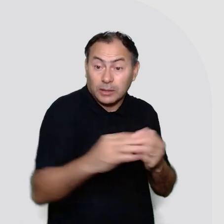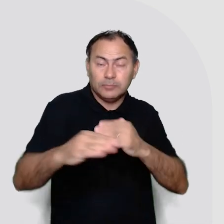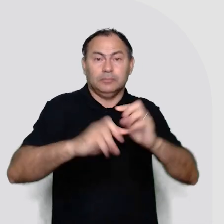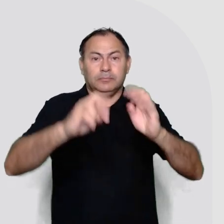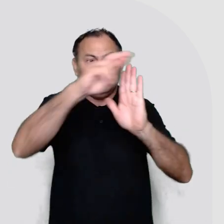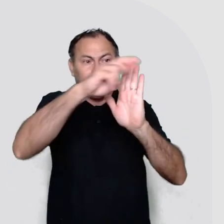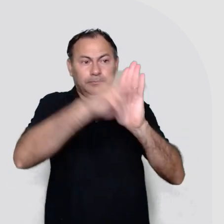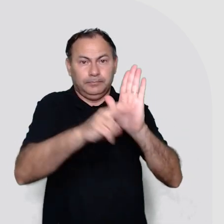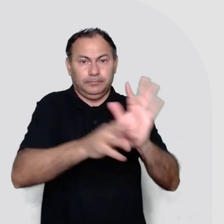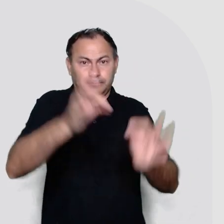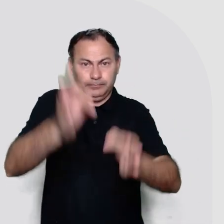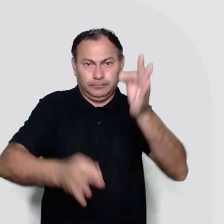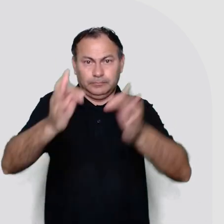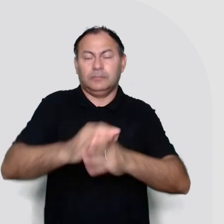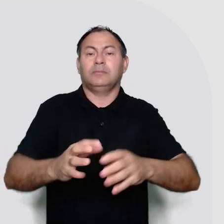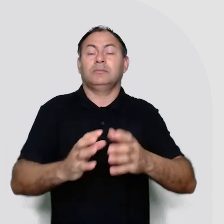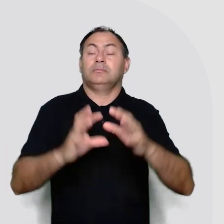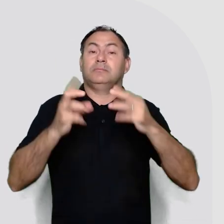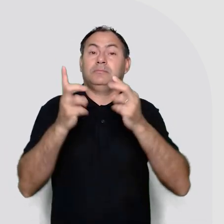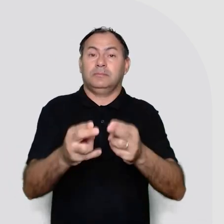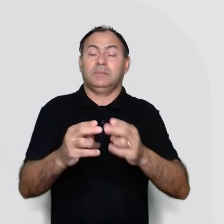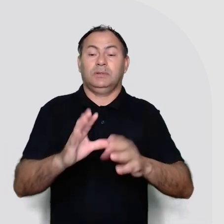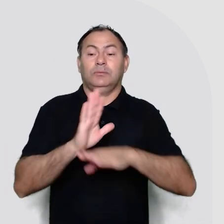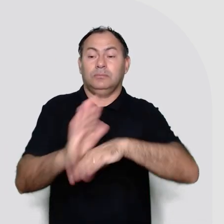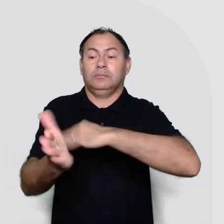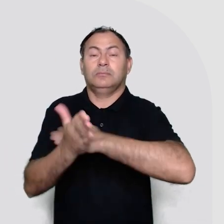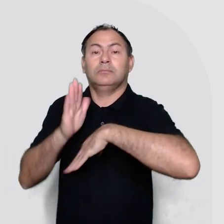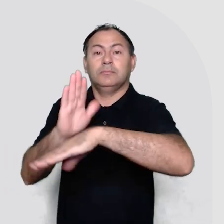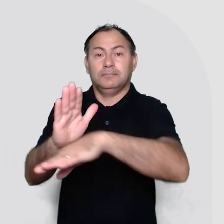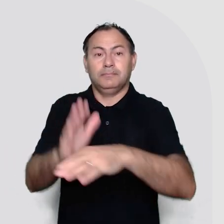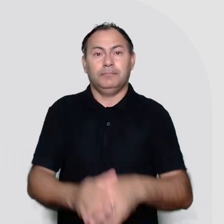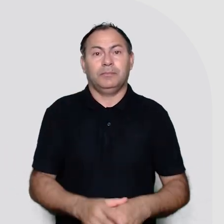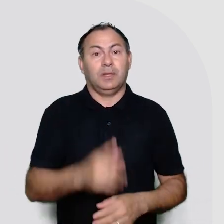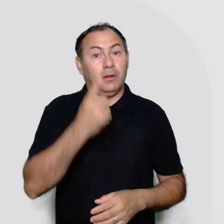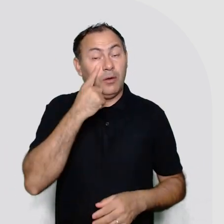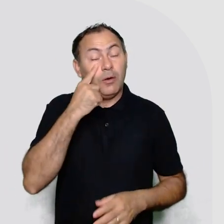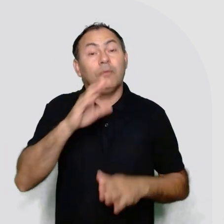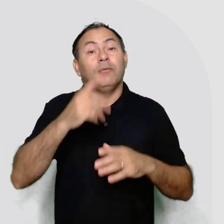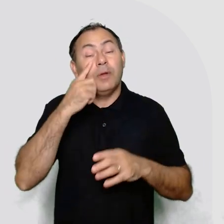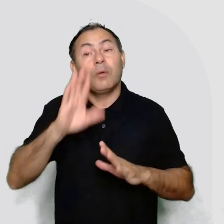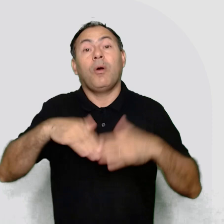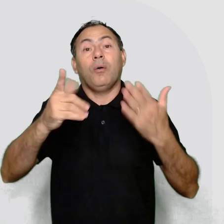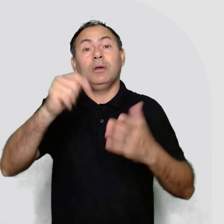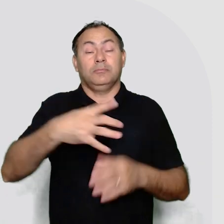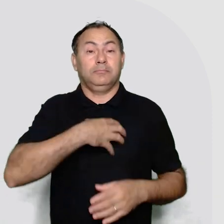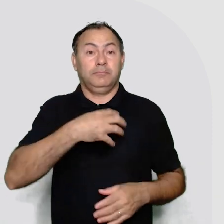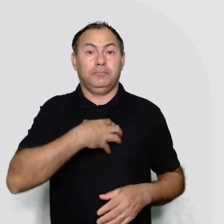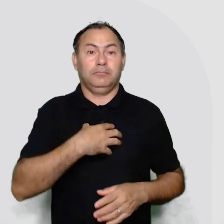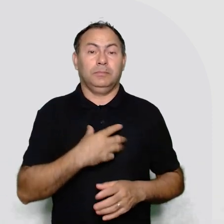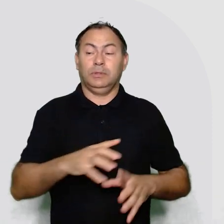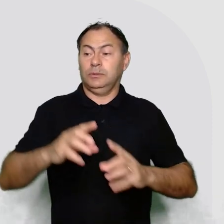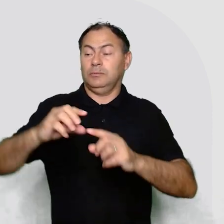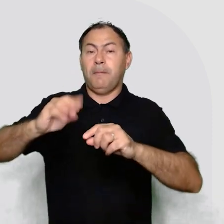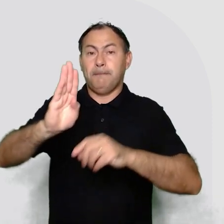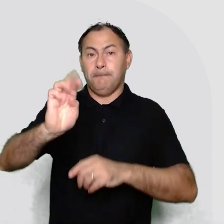as regras da justiça inseparável da caridade. Sejam quais forem as formas de